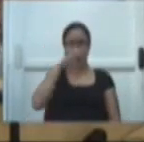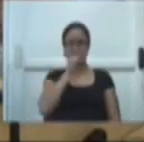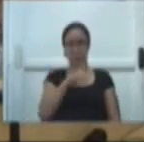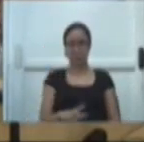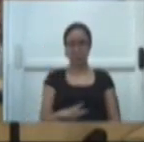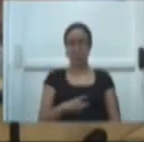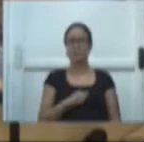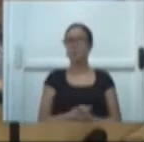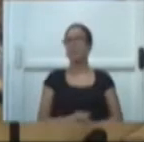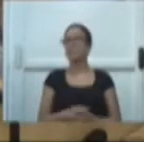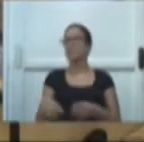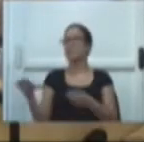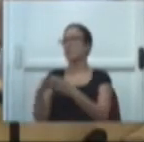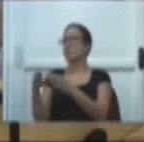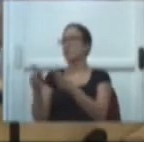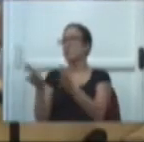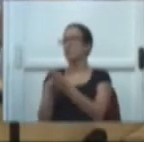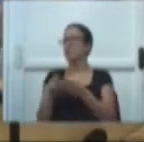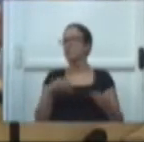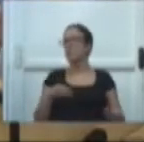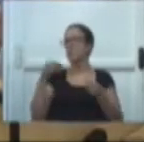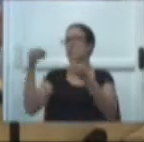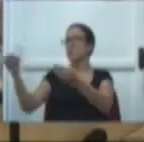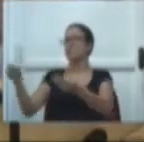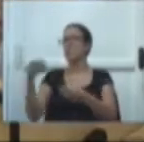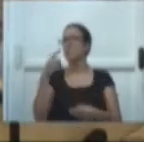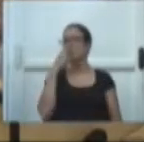Encaminhe-se às comissões competentes.